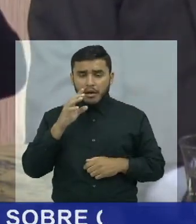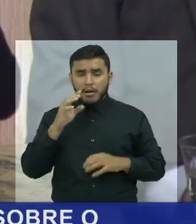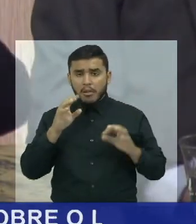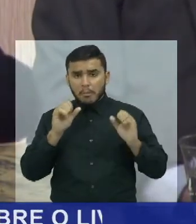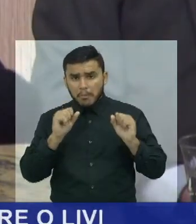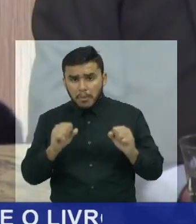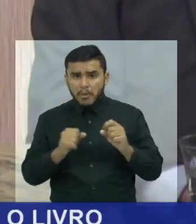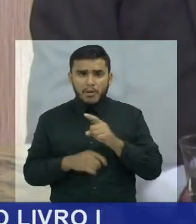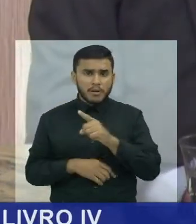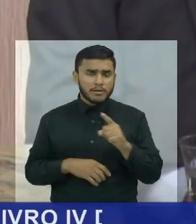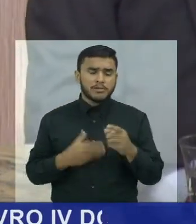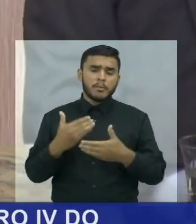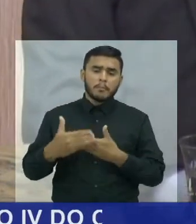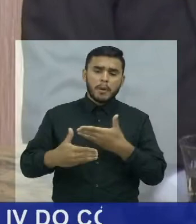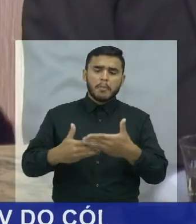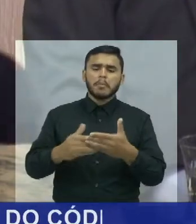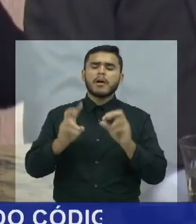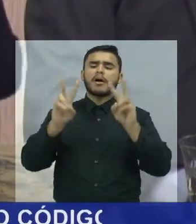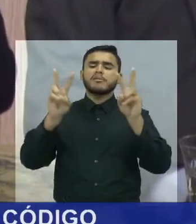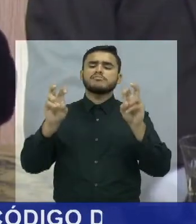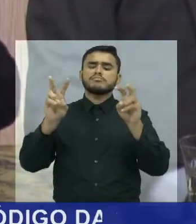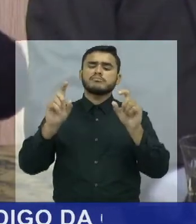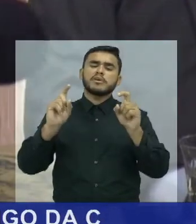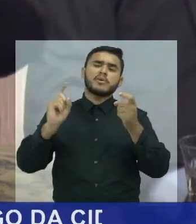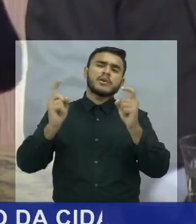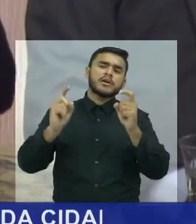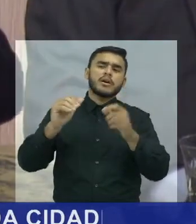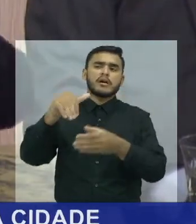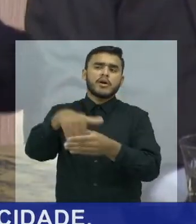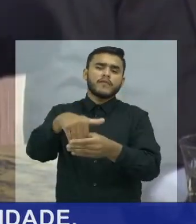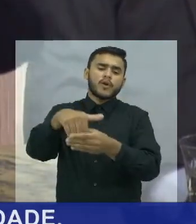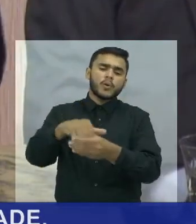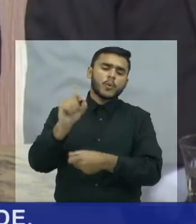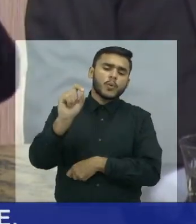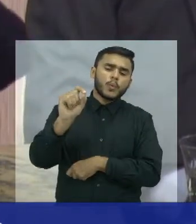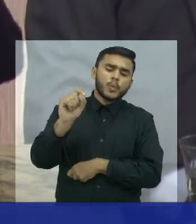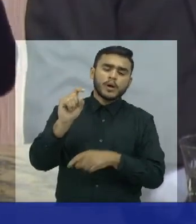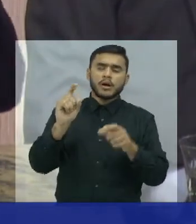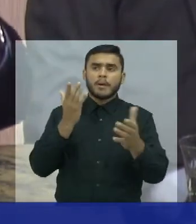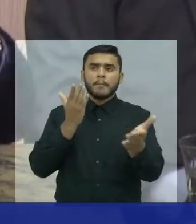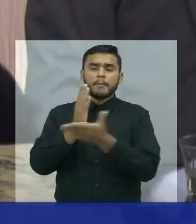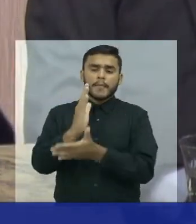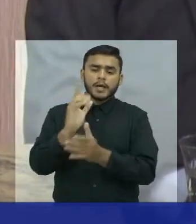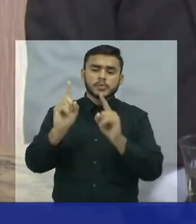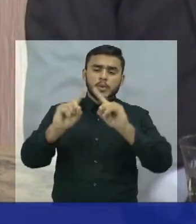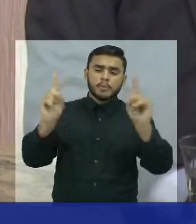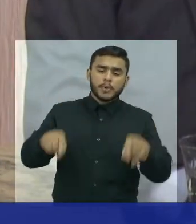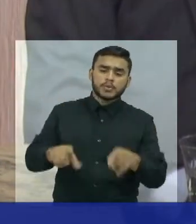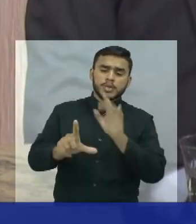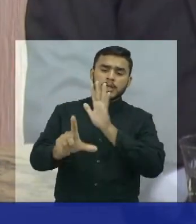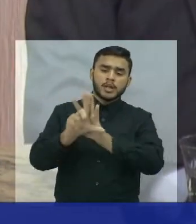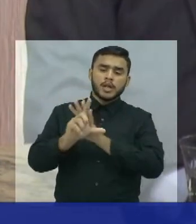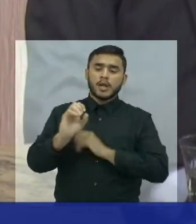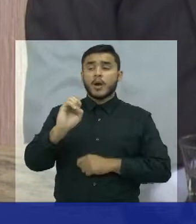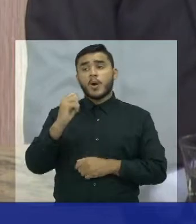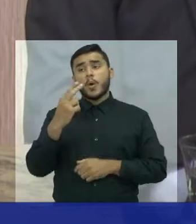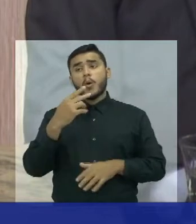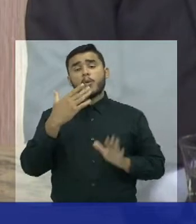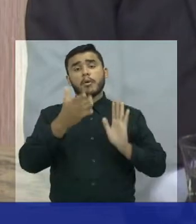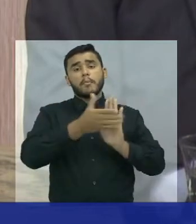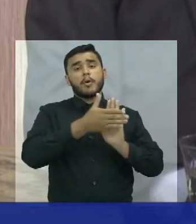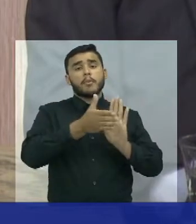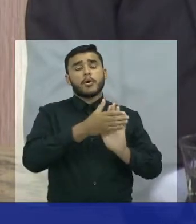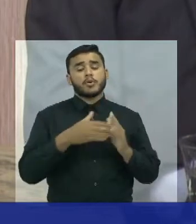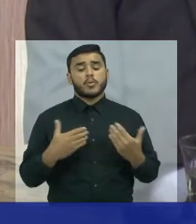que tramita na casa, o que já foi aprovado, o que já é lei e o que ainda está sendo proposto para ser lei, tá